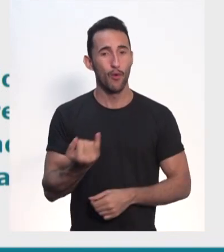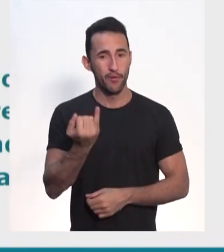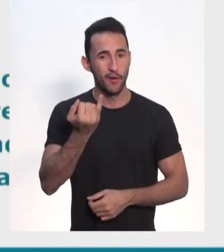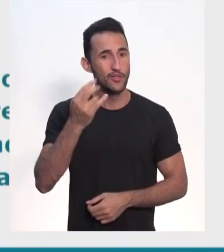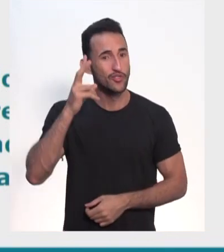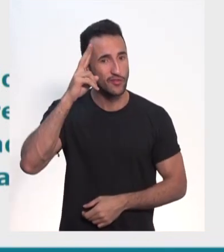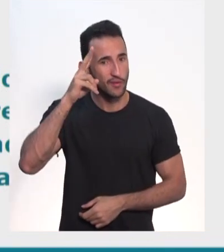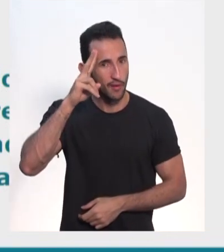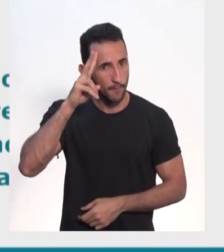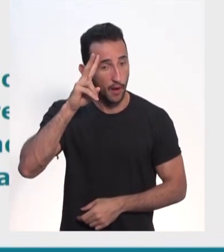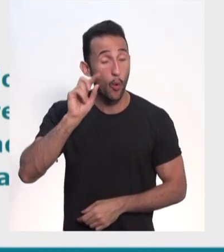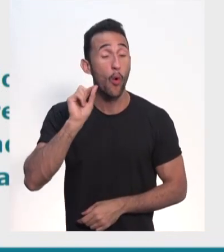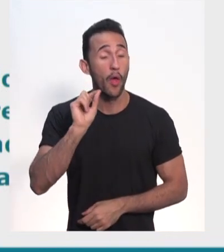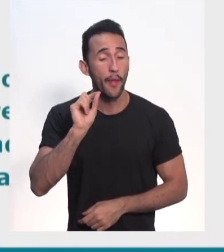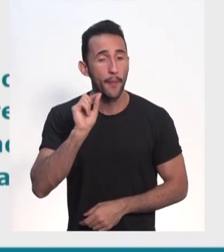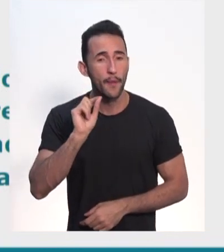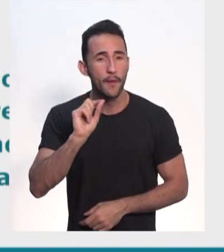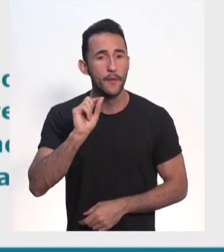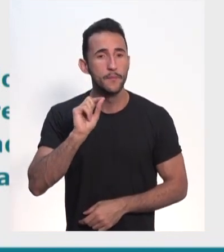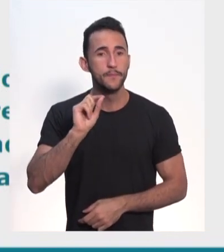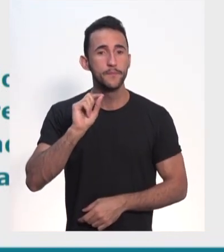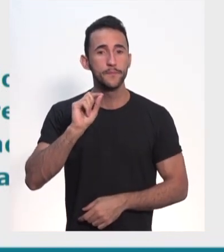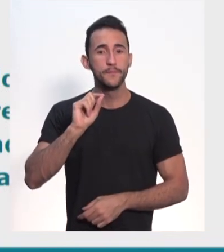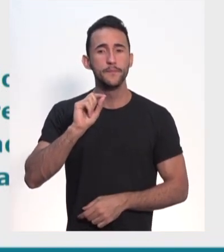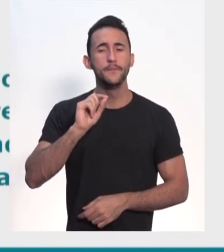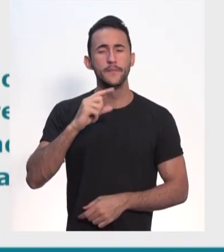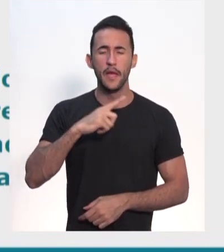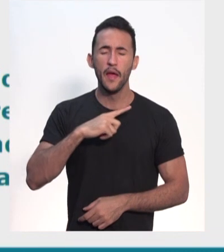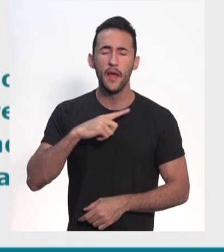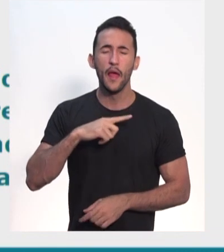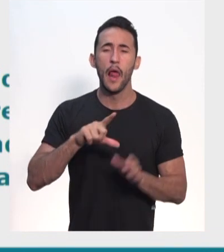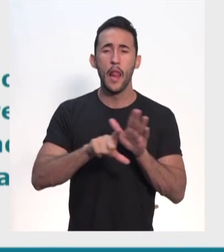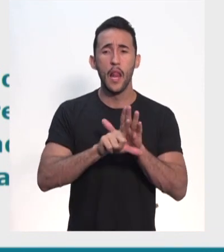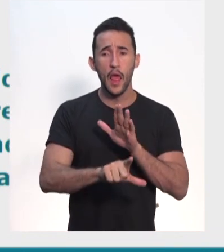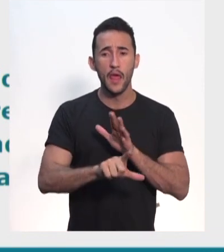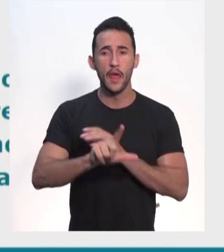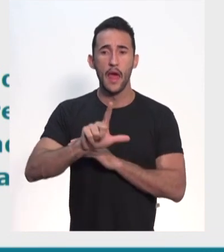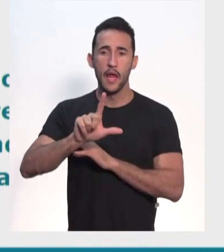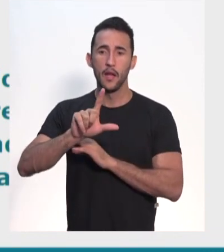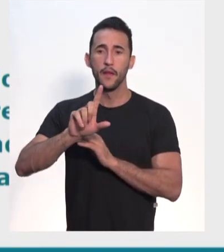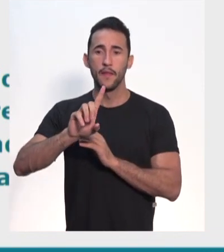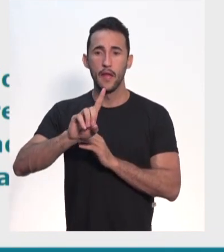que a gente não tem uma atividade efetiva com os alunos na escola.